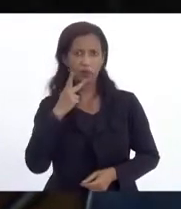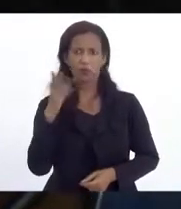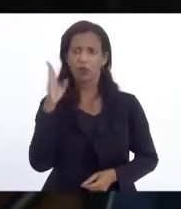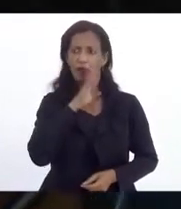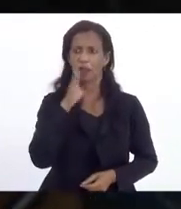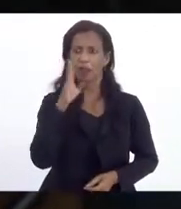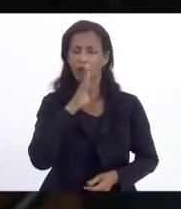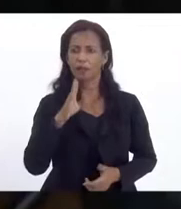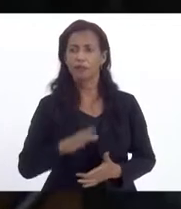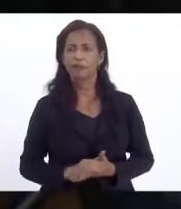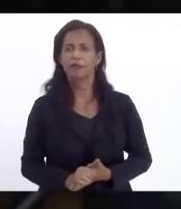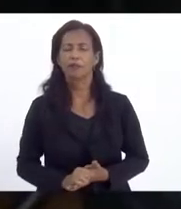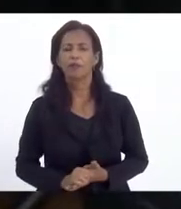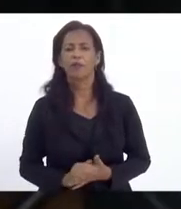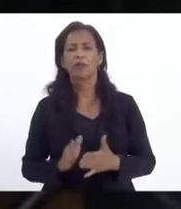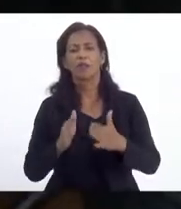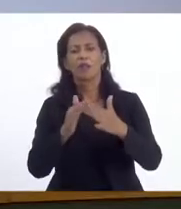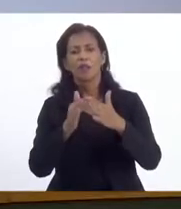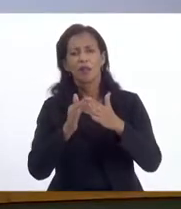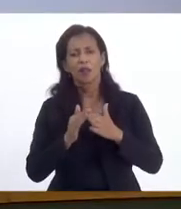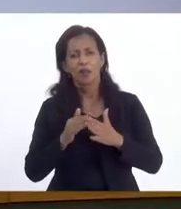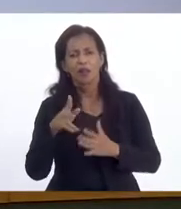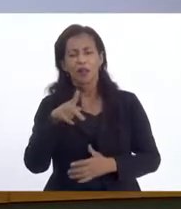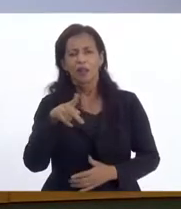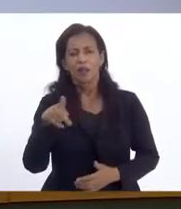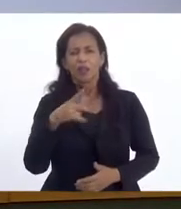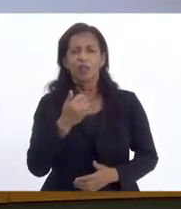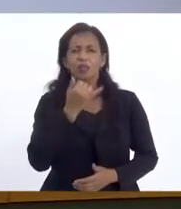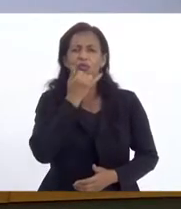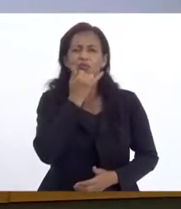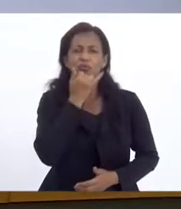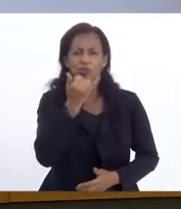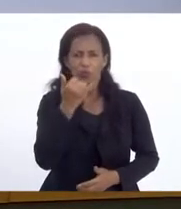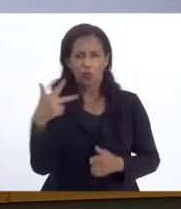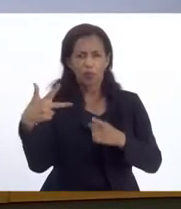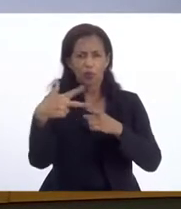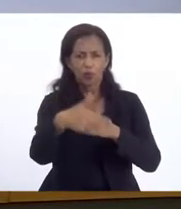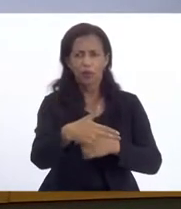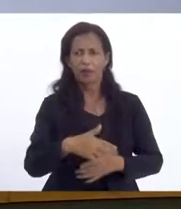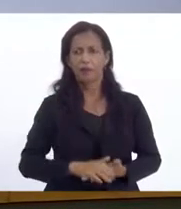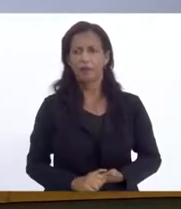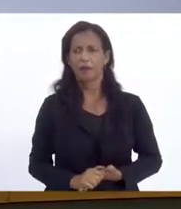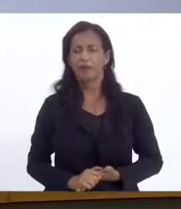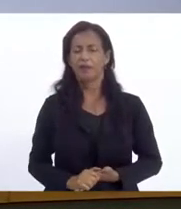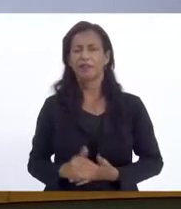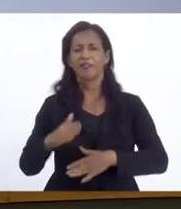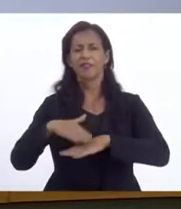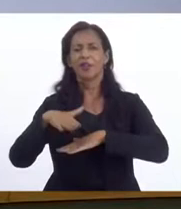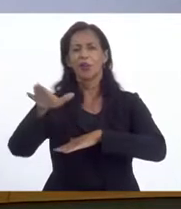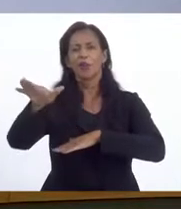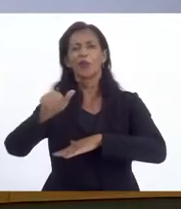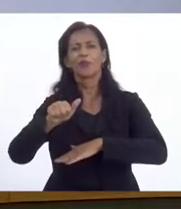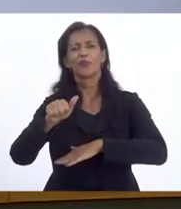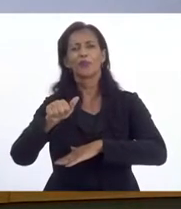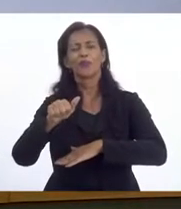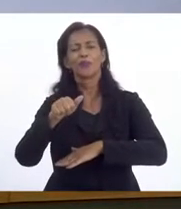rapidamente. Professor Mauro, por favor, desculpa interromper, já interrompendo, chamar a nossa prefeita.